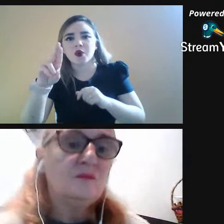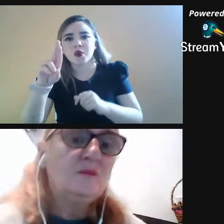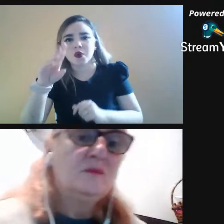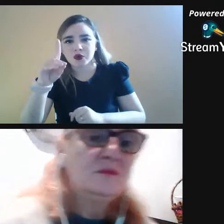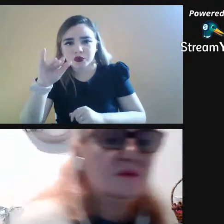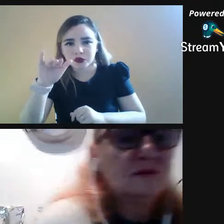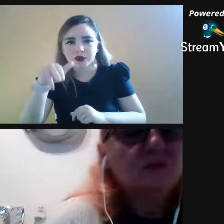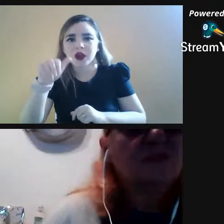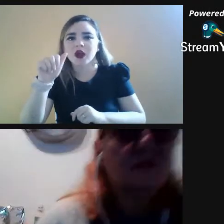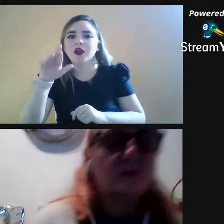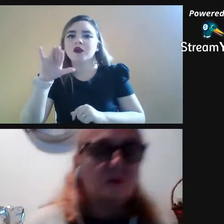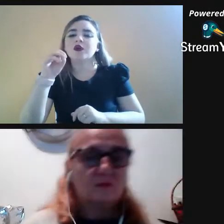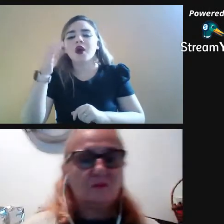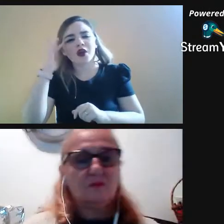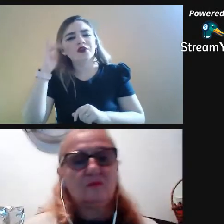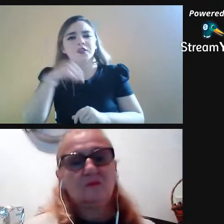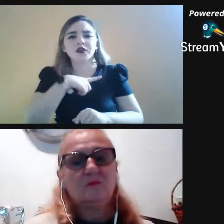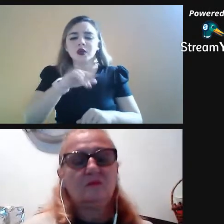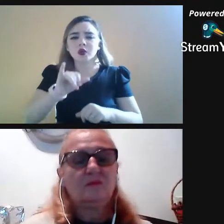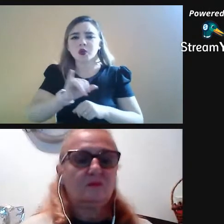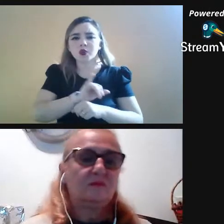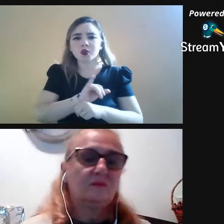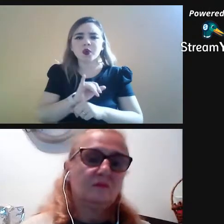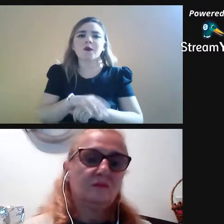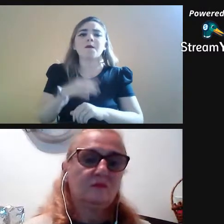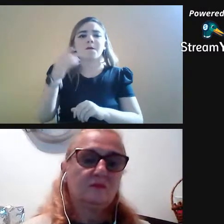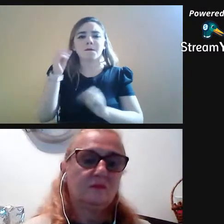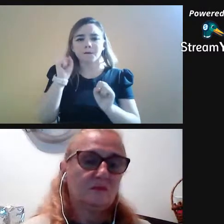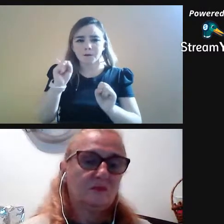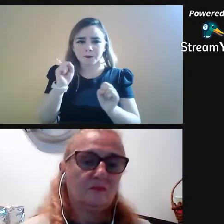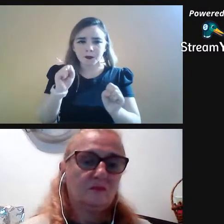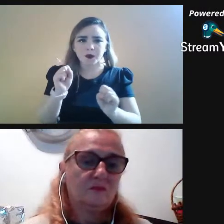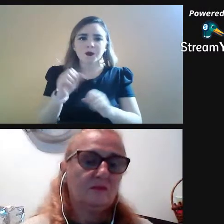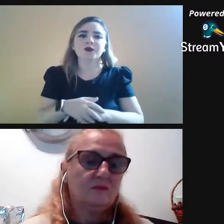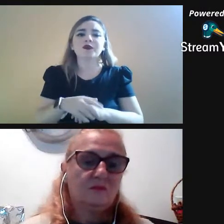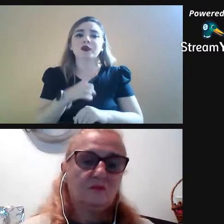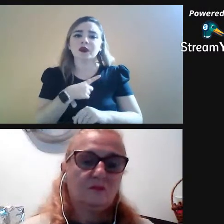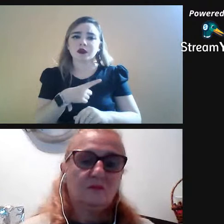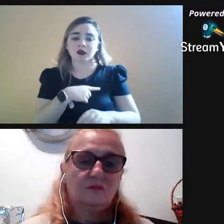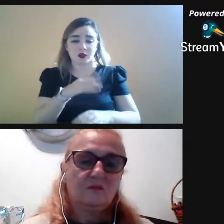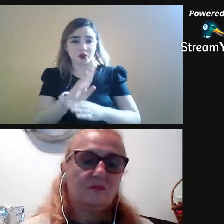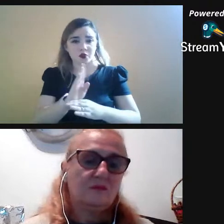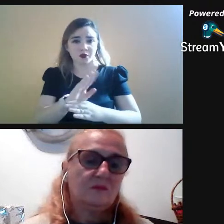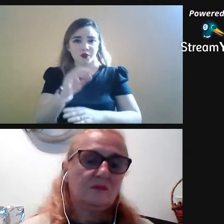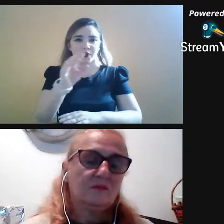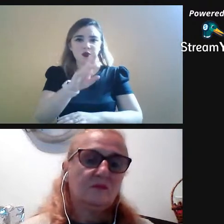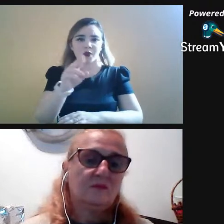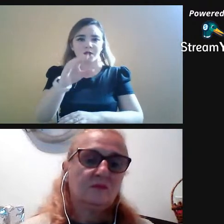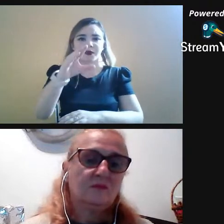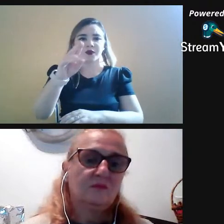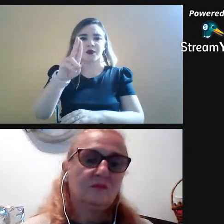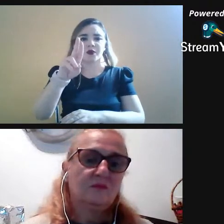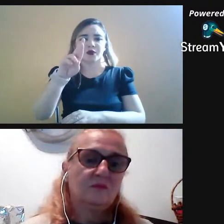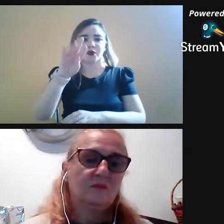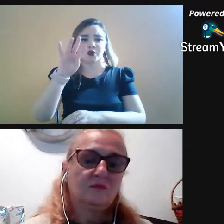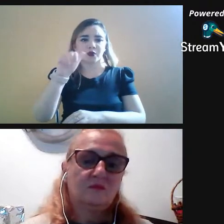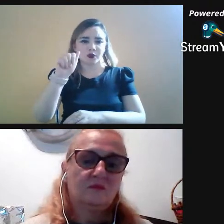o pessoal pode assistir, tá? Esse curta que a Tati indicou aí, gente,